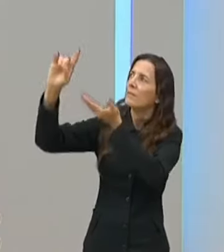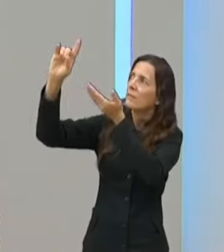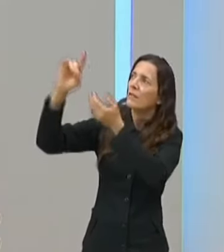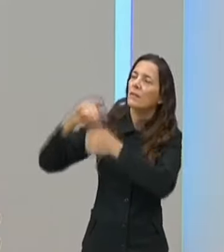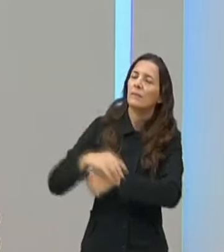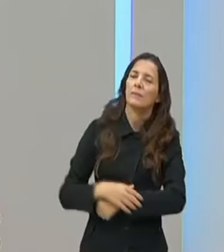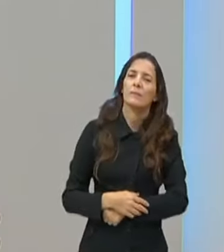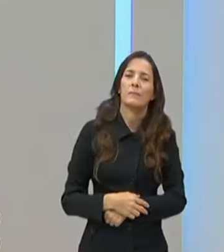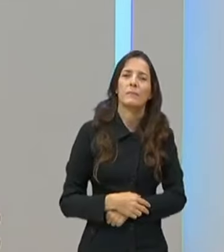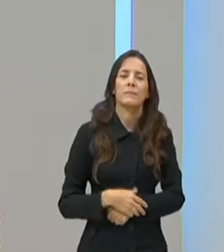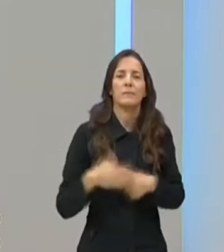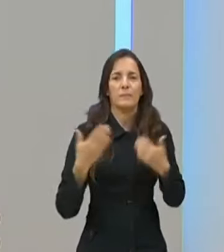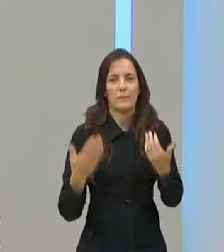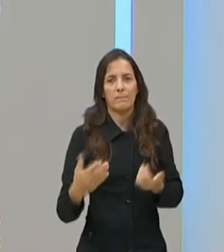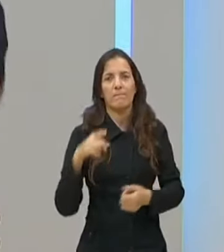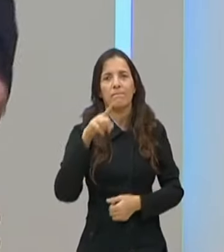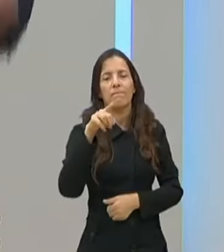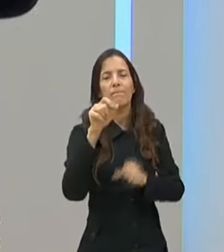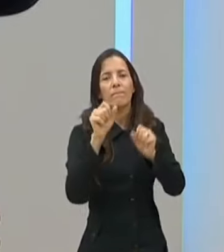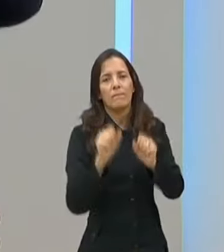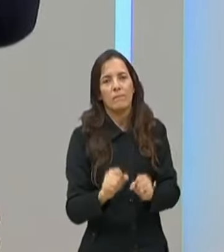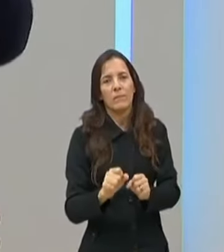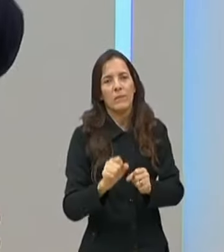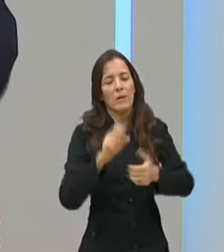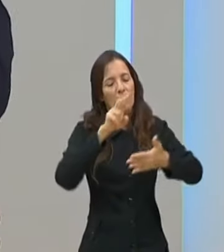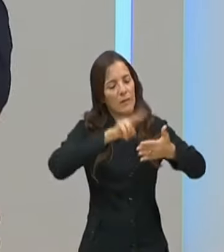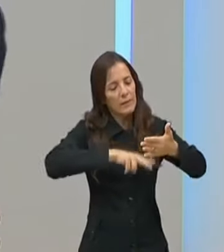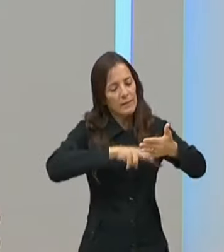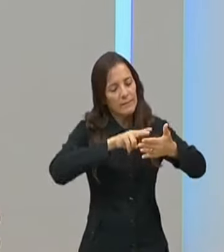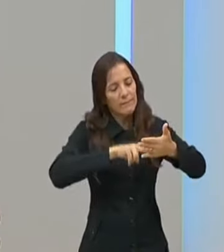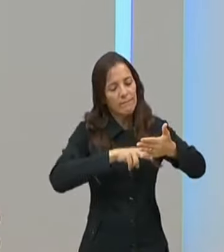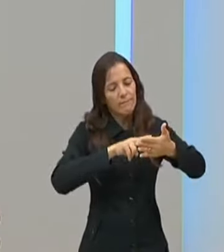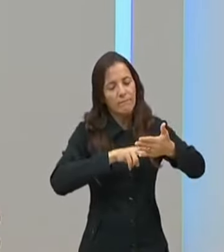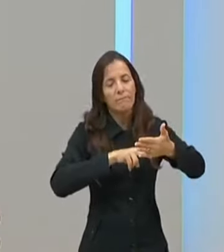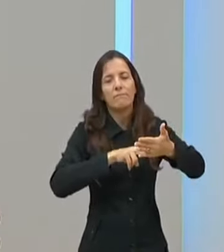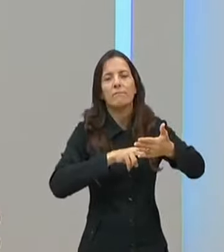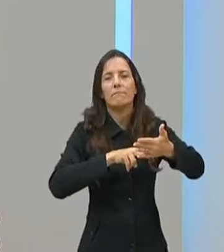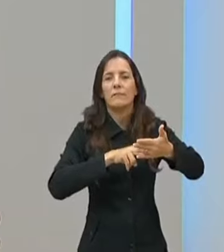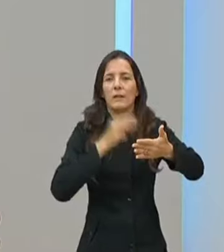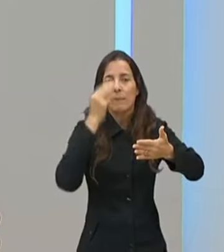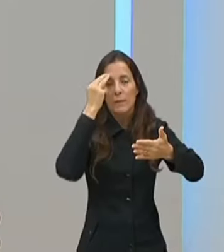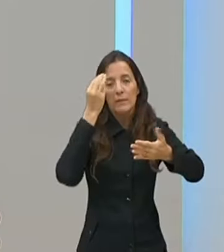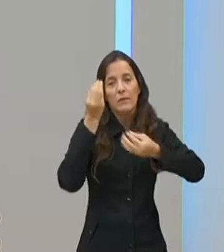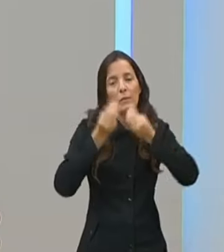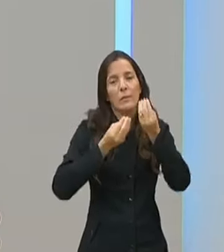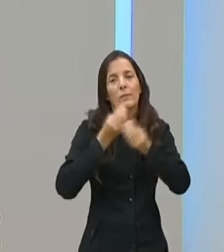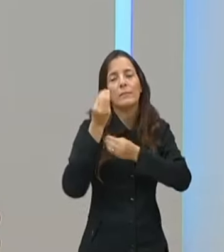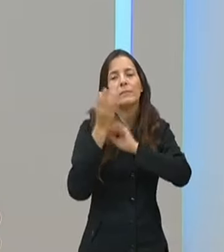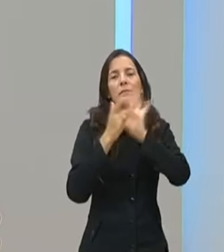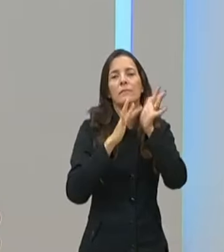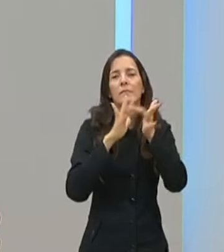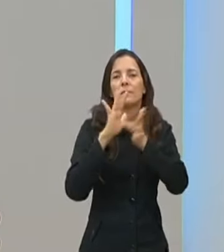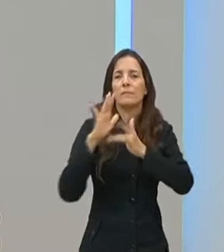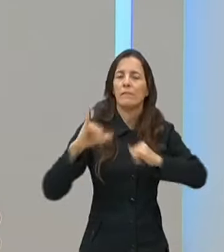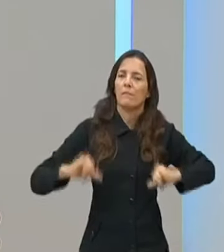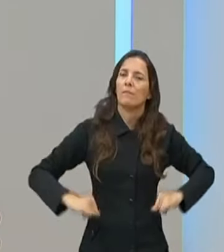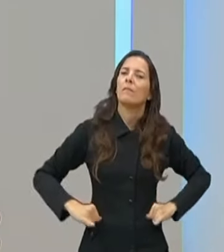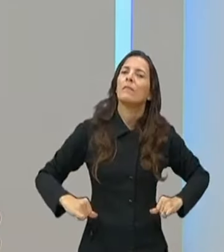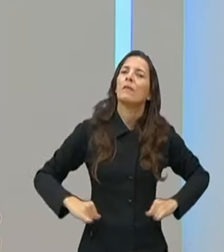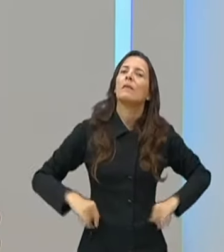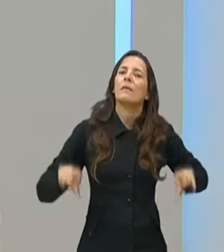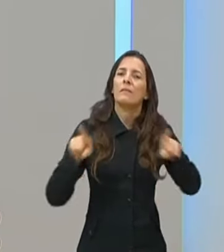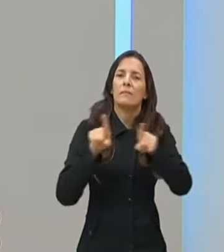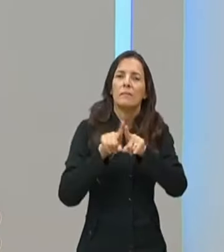Jesus foi humilhado, oprimido, desprezado. Deus permitiu um sofrimento